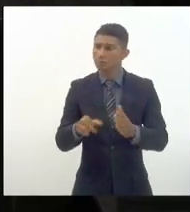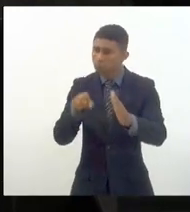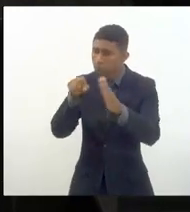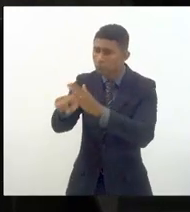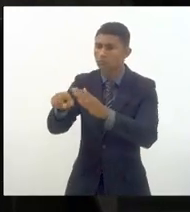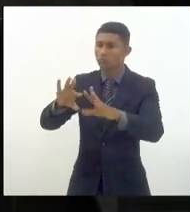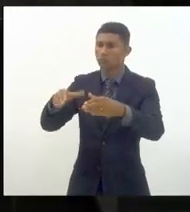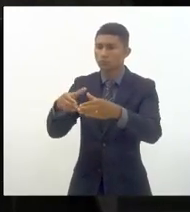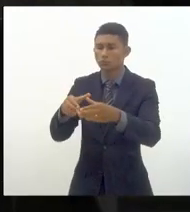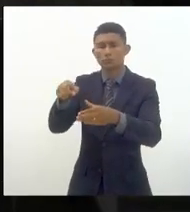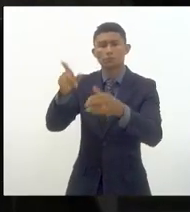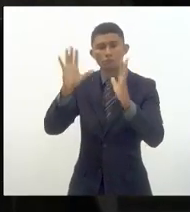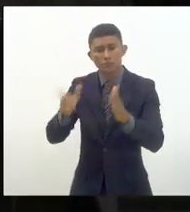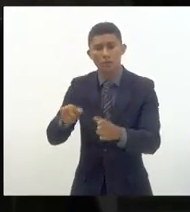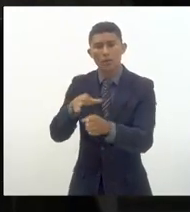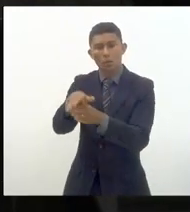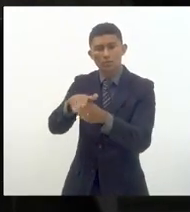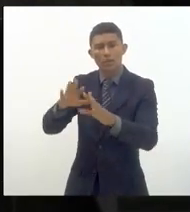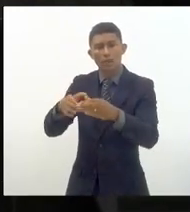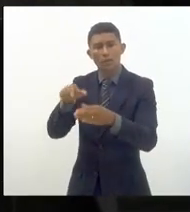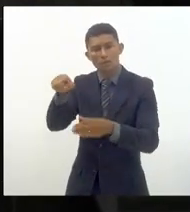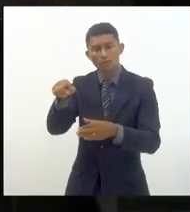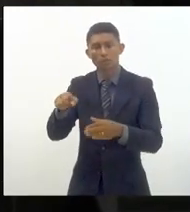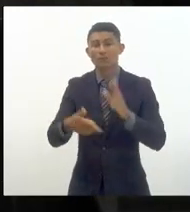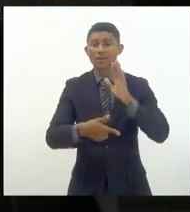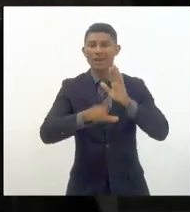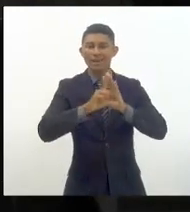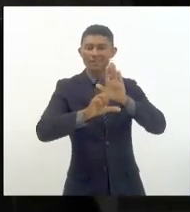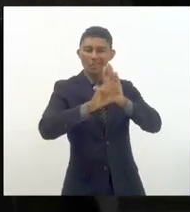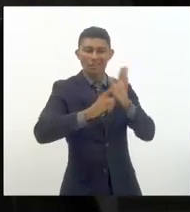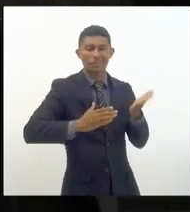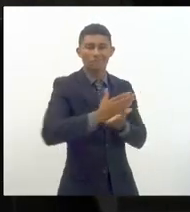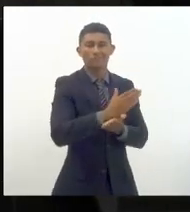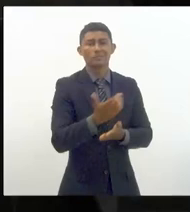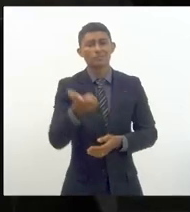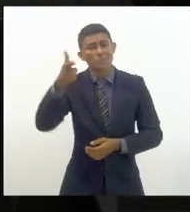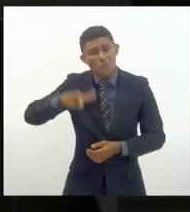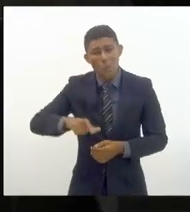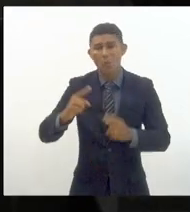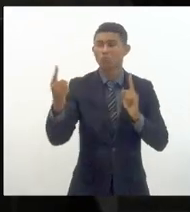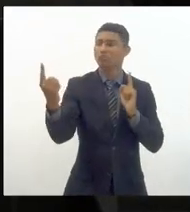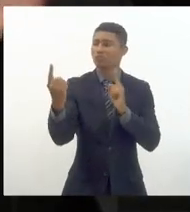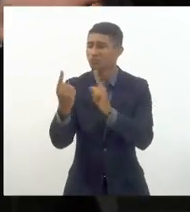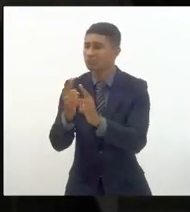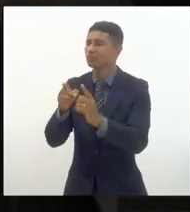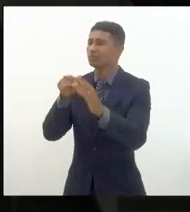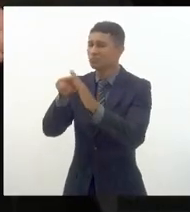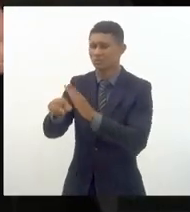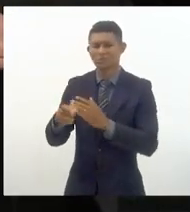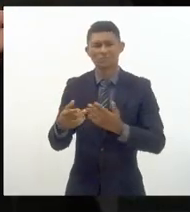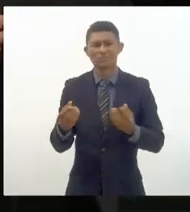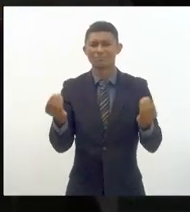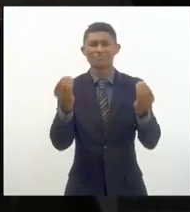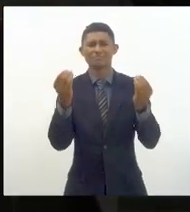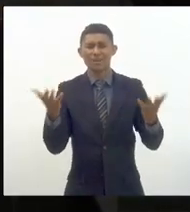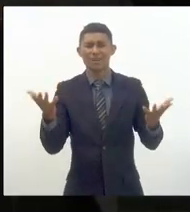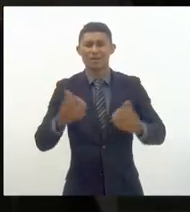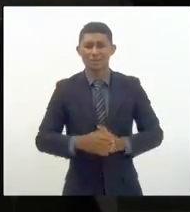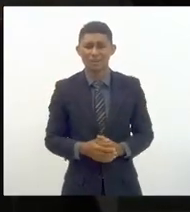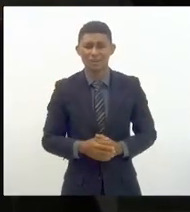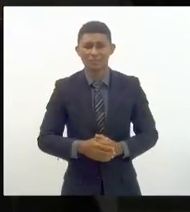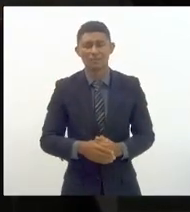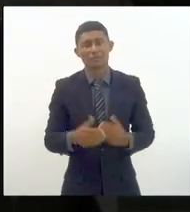consultado antes da sanção da lei do pccs Então vai consultar de novo para que na verdade que que tá acontecendo aqui